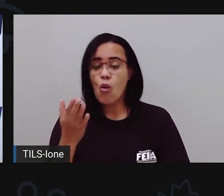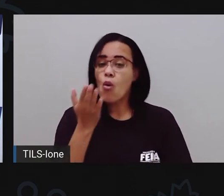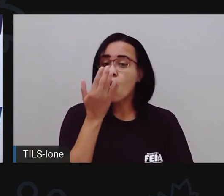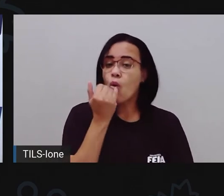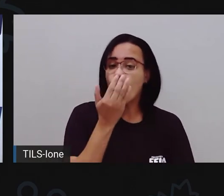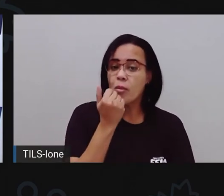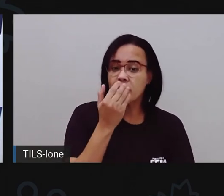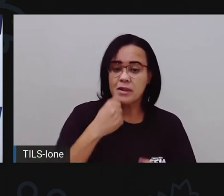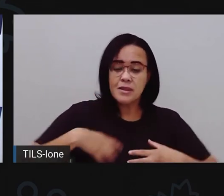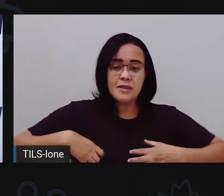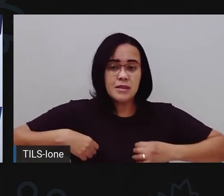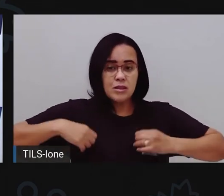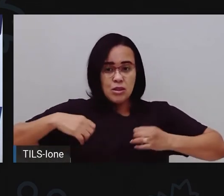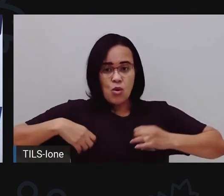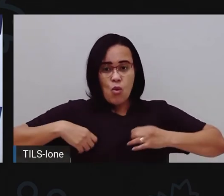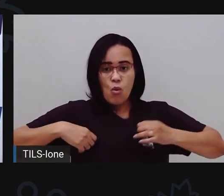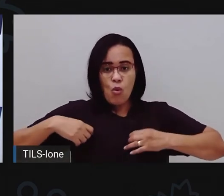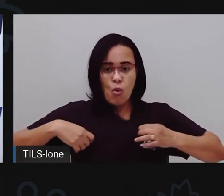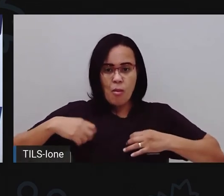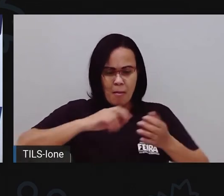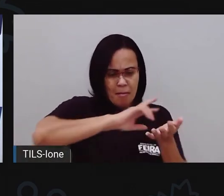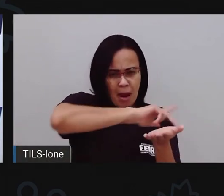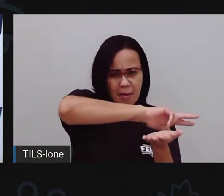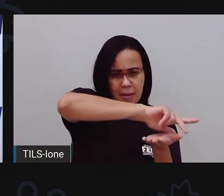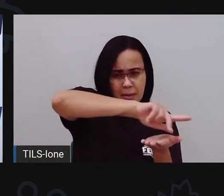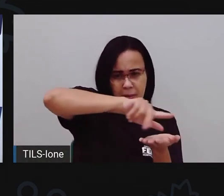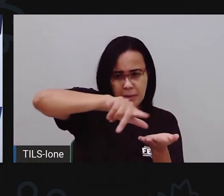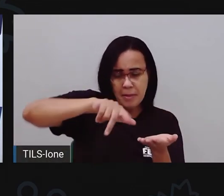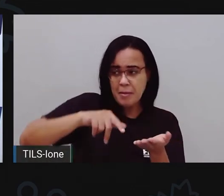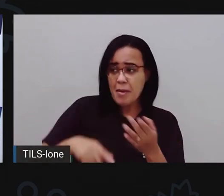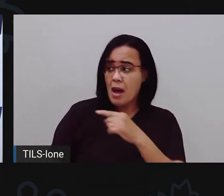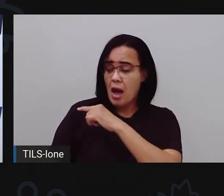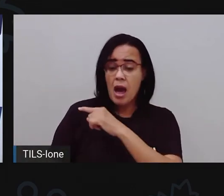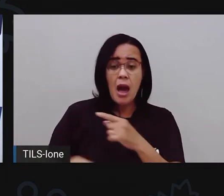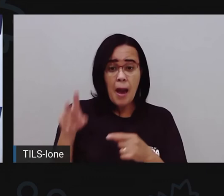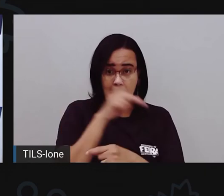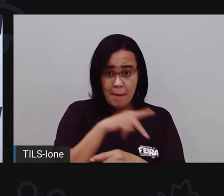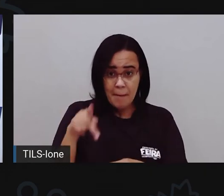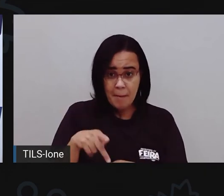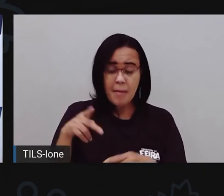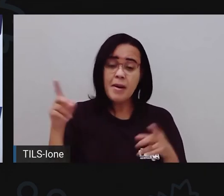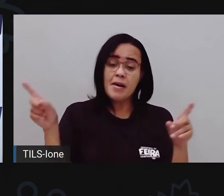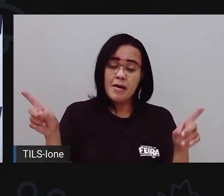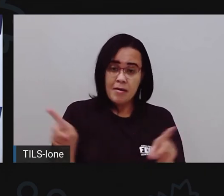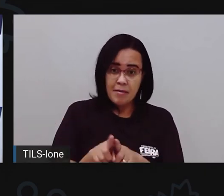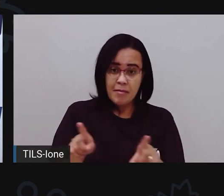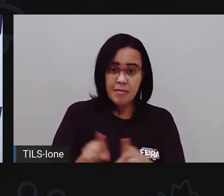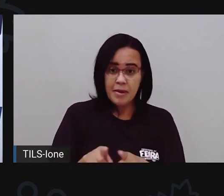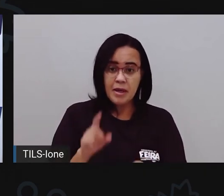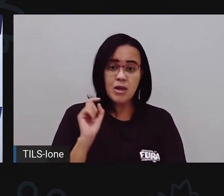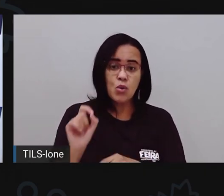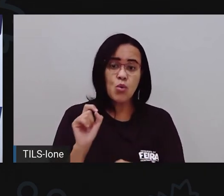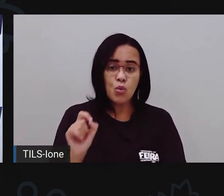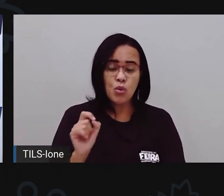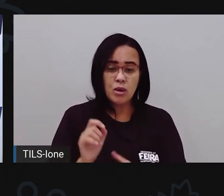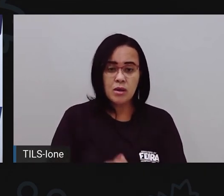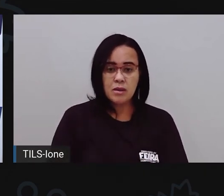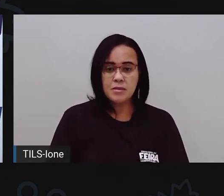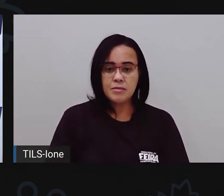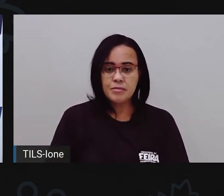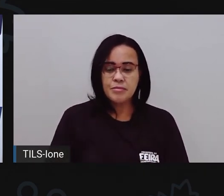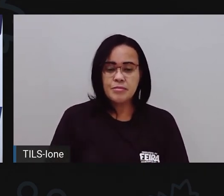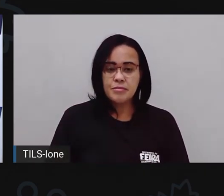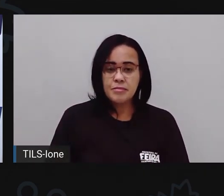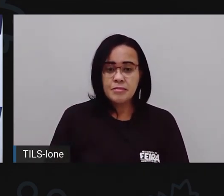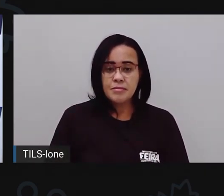roupas, né. Eu vou fazer aqui uns bonequinhos, tá bom? representando vocês, crianças. Então,